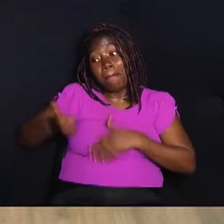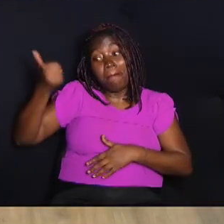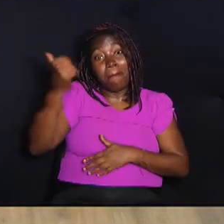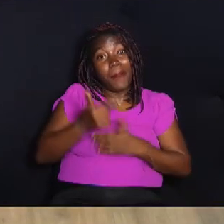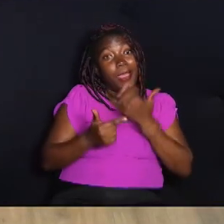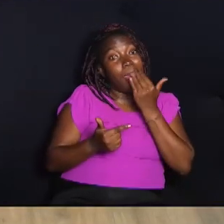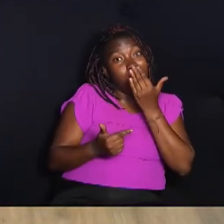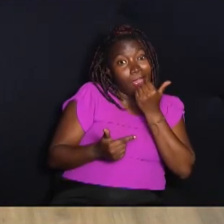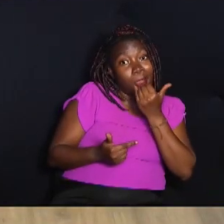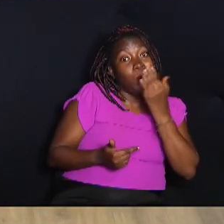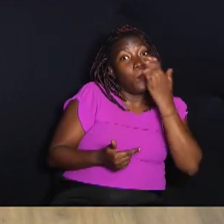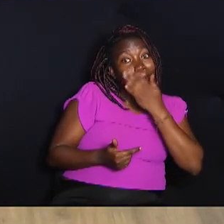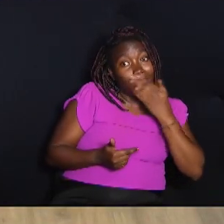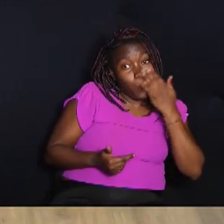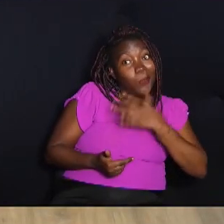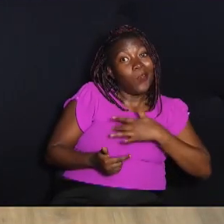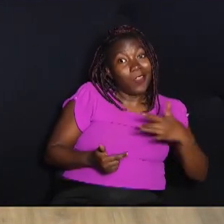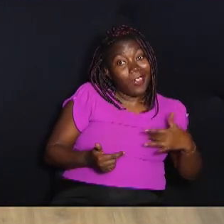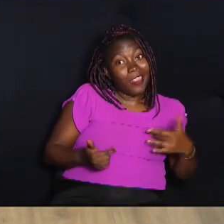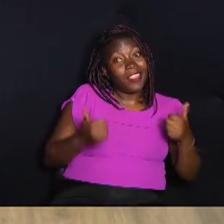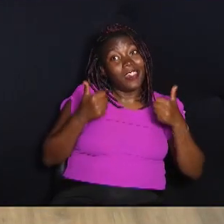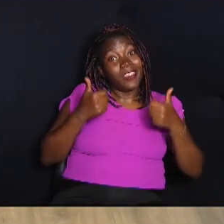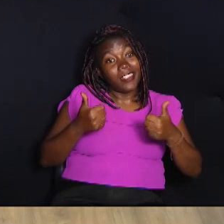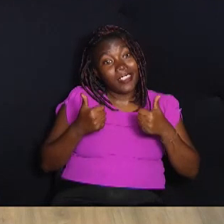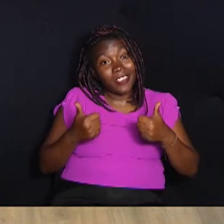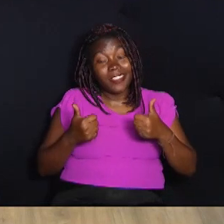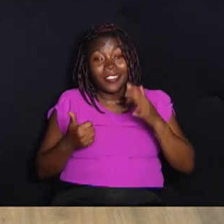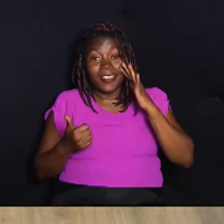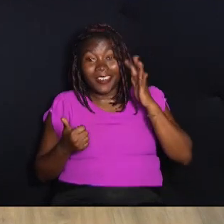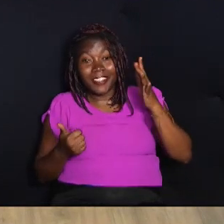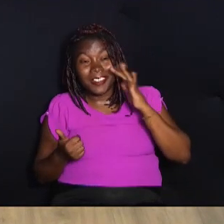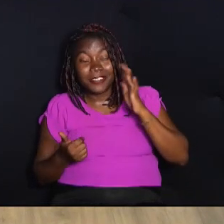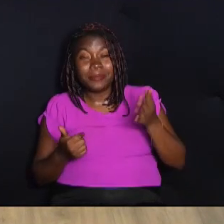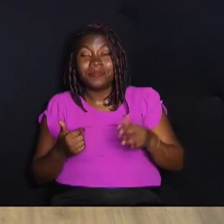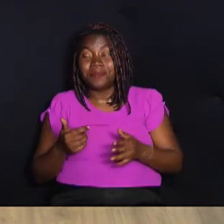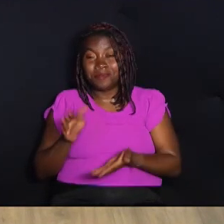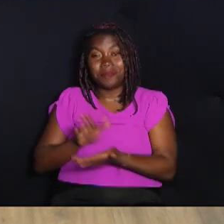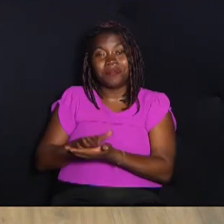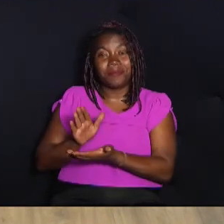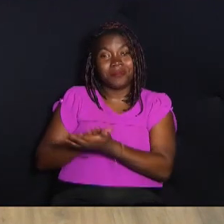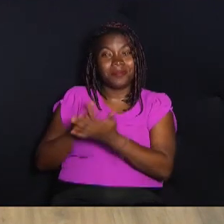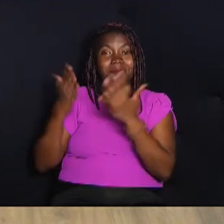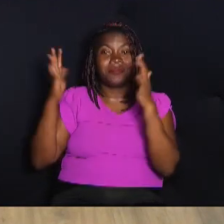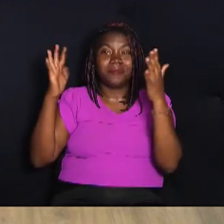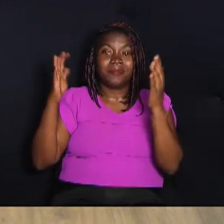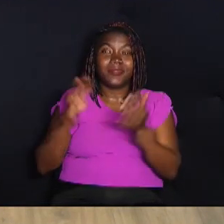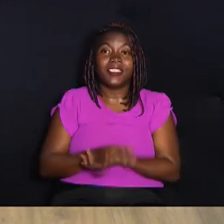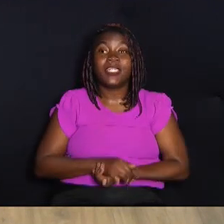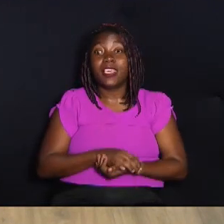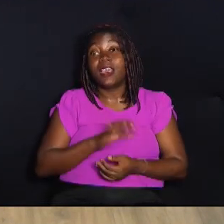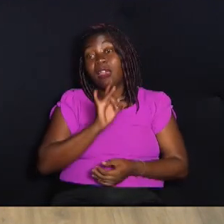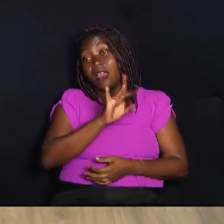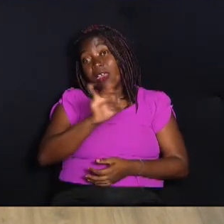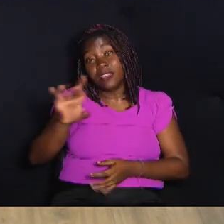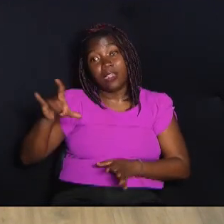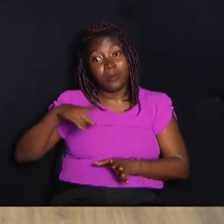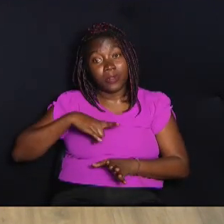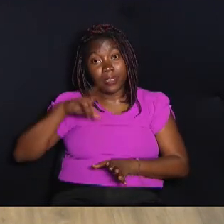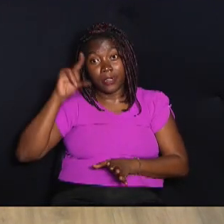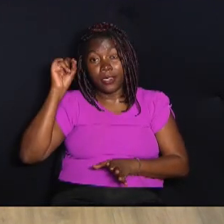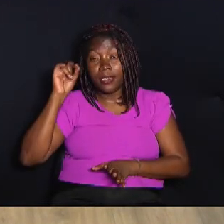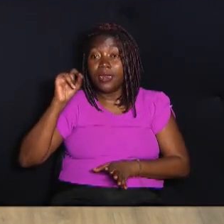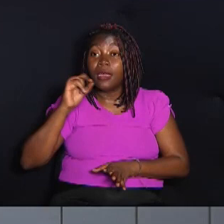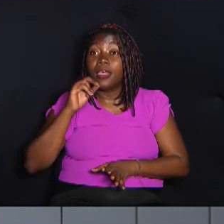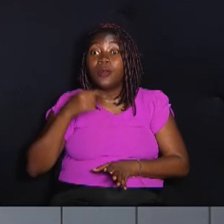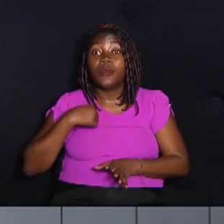é. Saudável, tem que pensar. É isso aí, parabéns. Então, vejam, mas cada um tem. E o que eu queria chamar a atenção é que